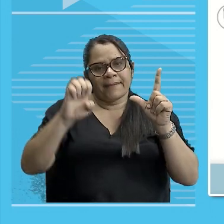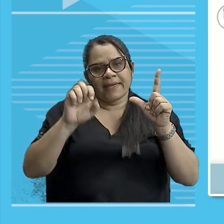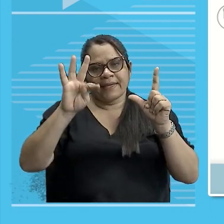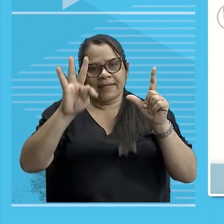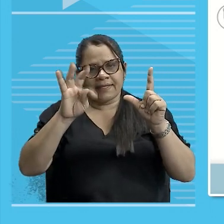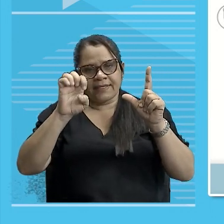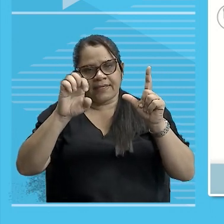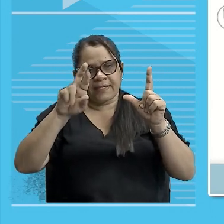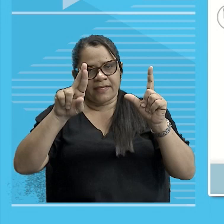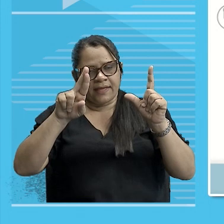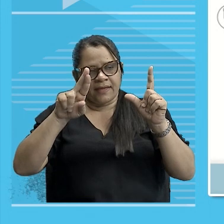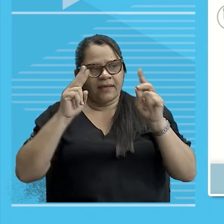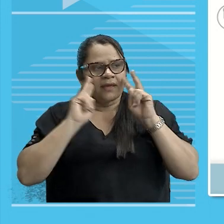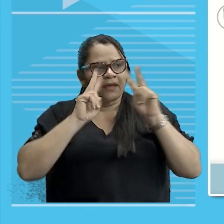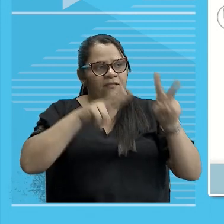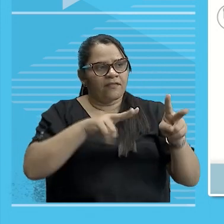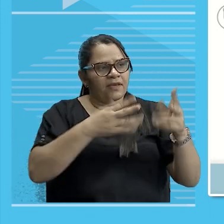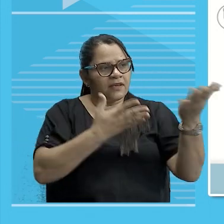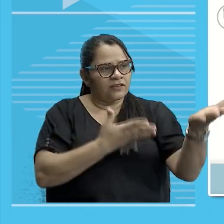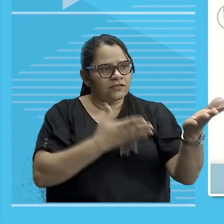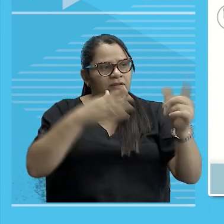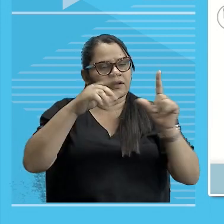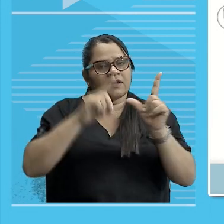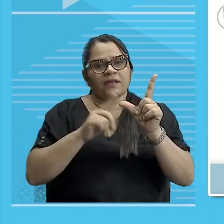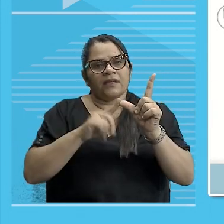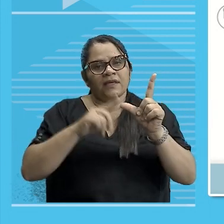Truck earmantibal